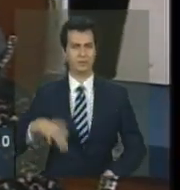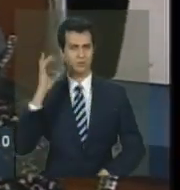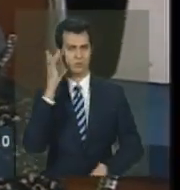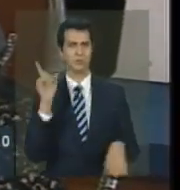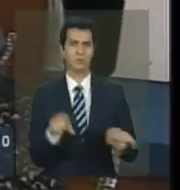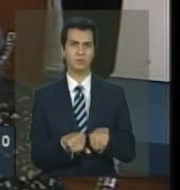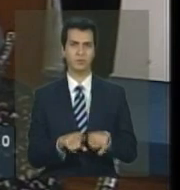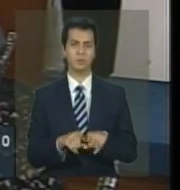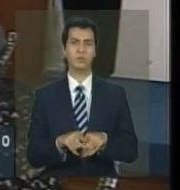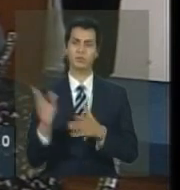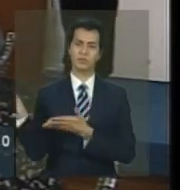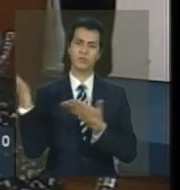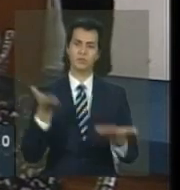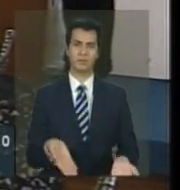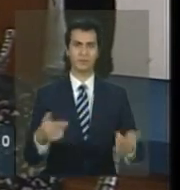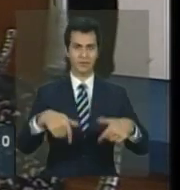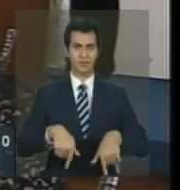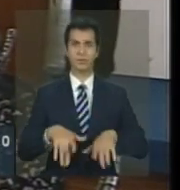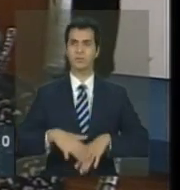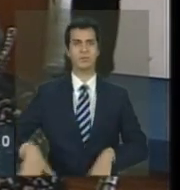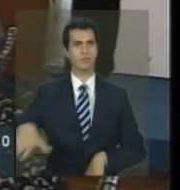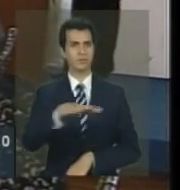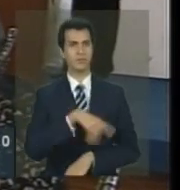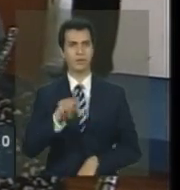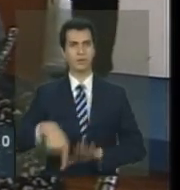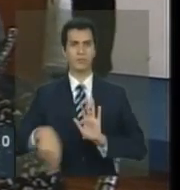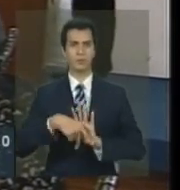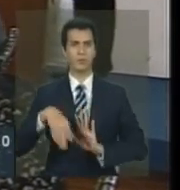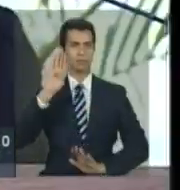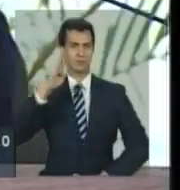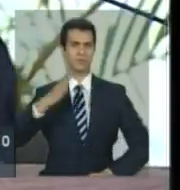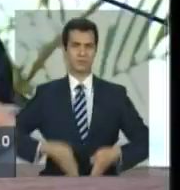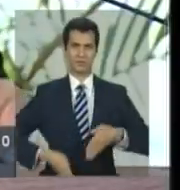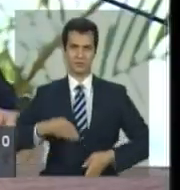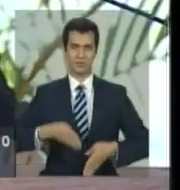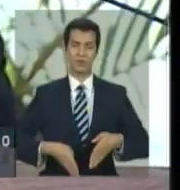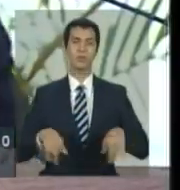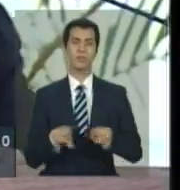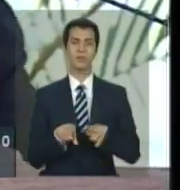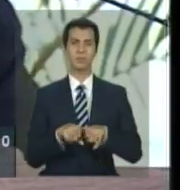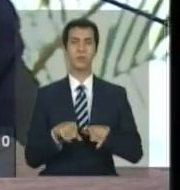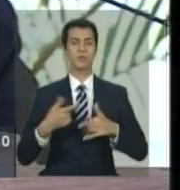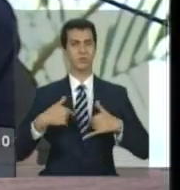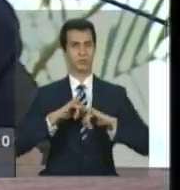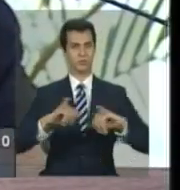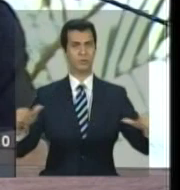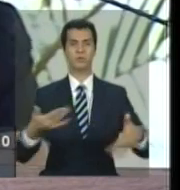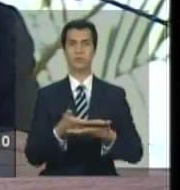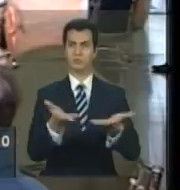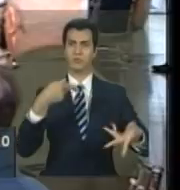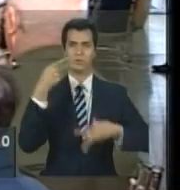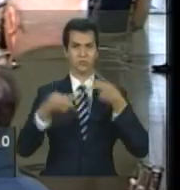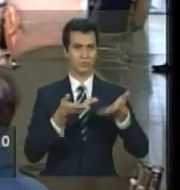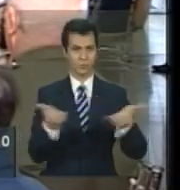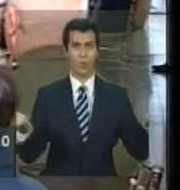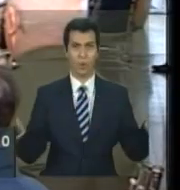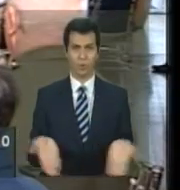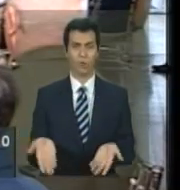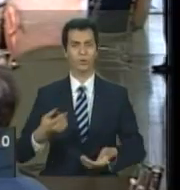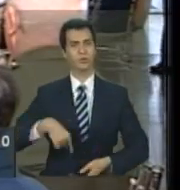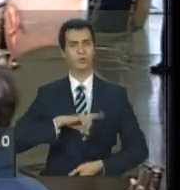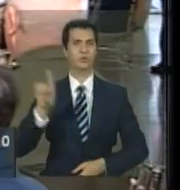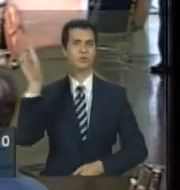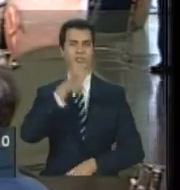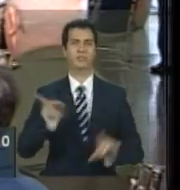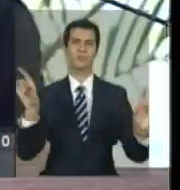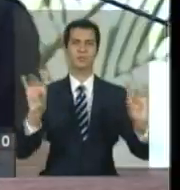para recebê-la aqui nesta instalação militar, e também que me dirijo a Vossas Excelências neste dia de